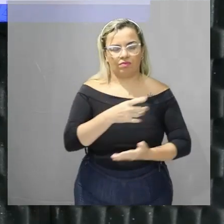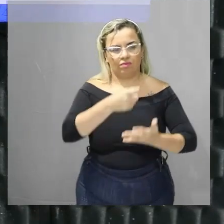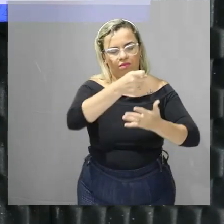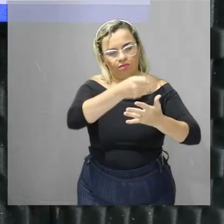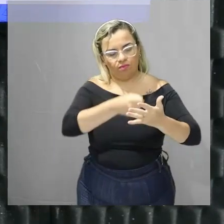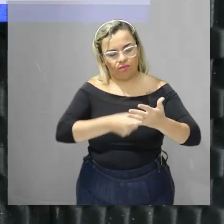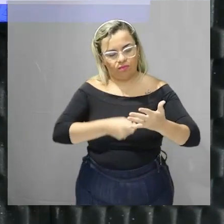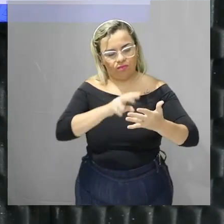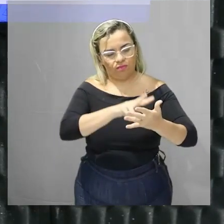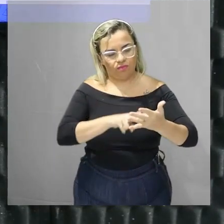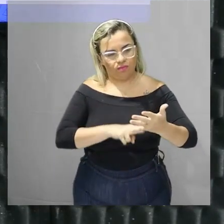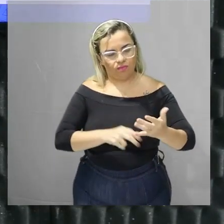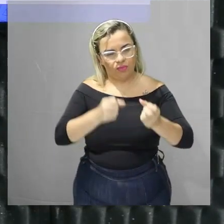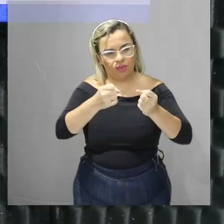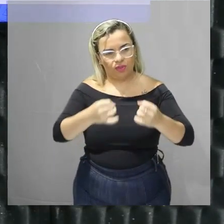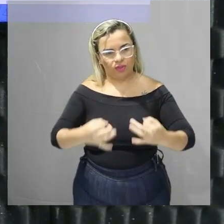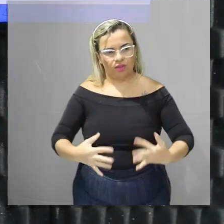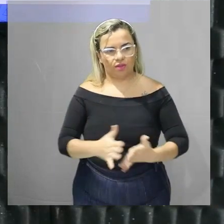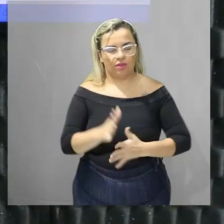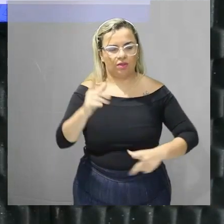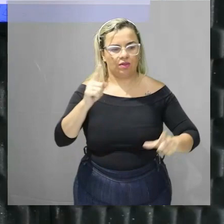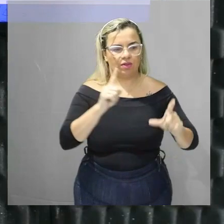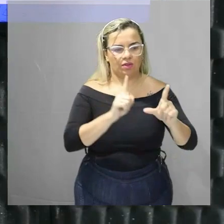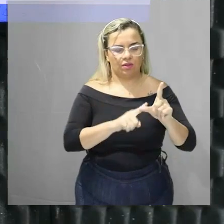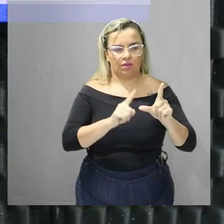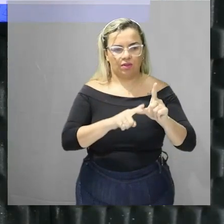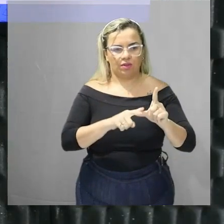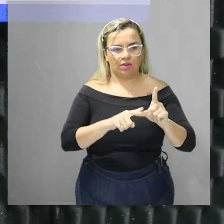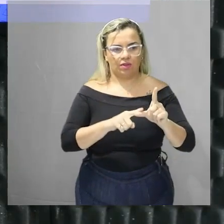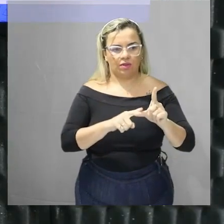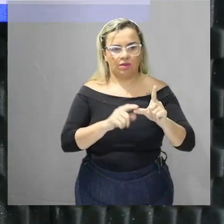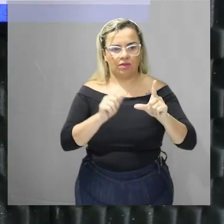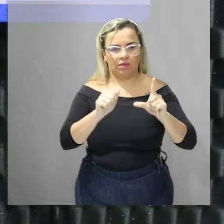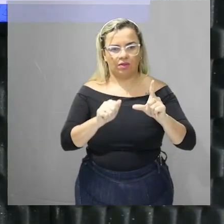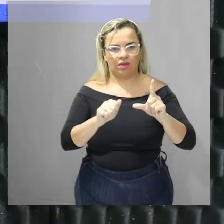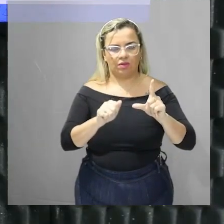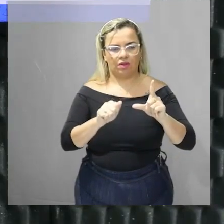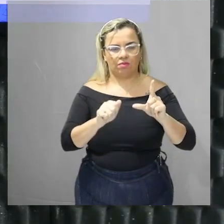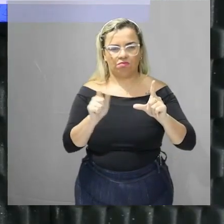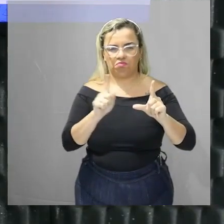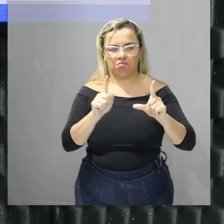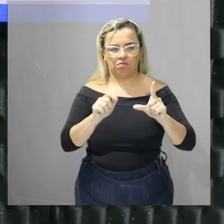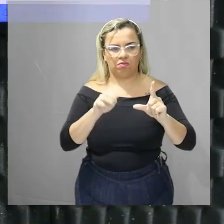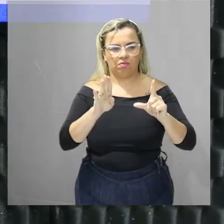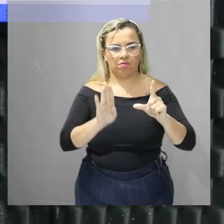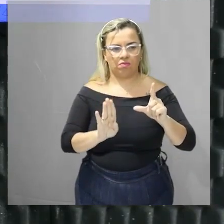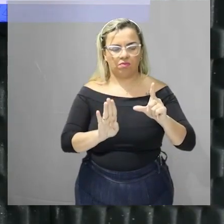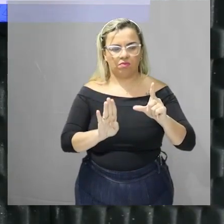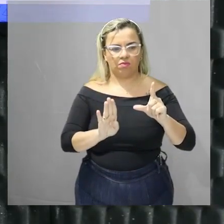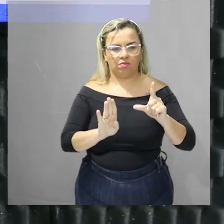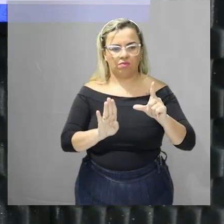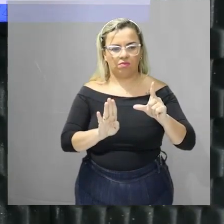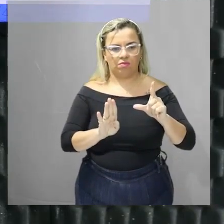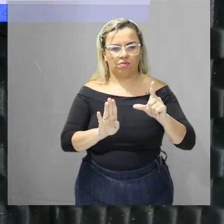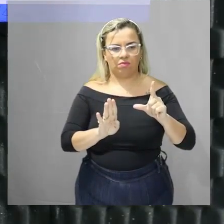ressaltada no texto, é explicada pelo quê, galera? É explicada, galera, pela expansão das áreas metropolitanas? Não. Pela emancipação de novos municípios? Também